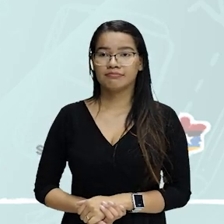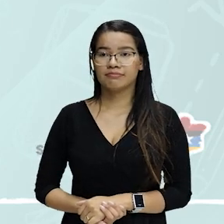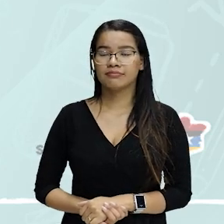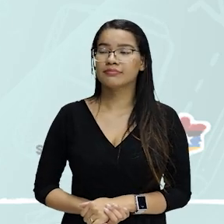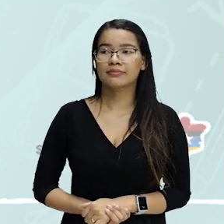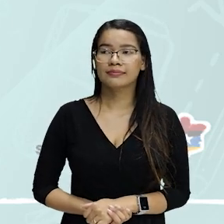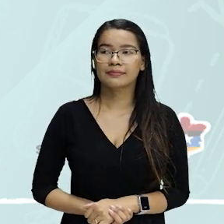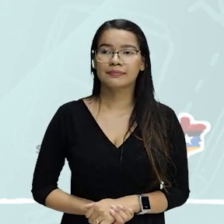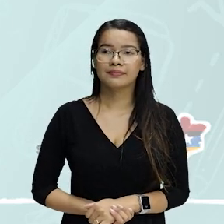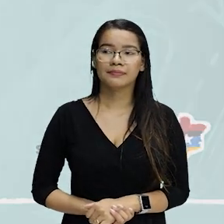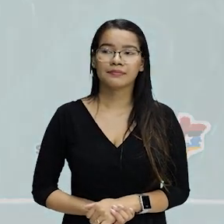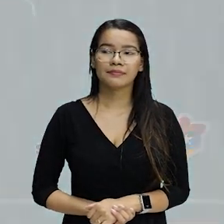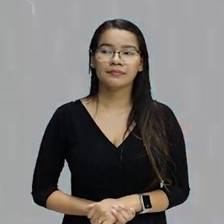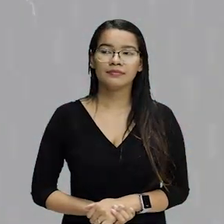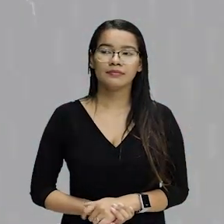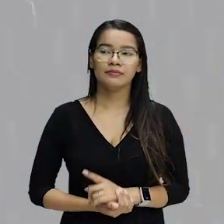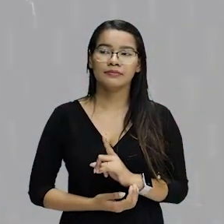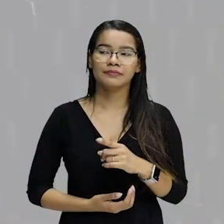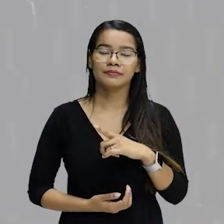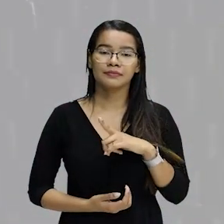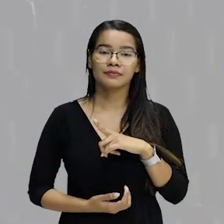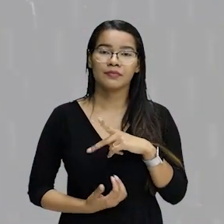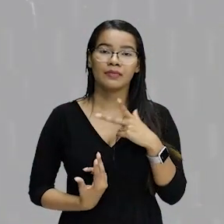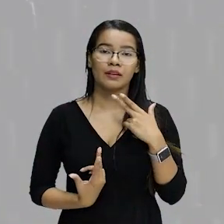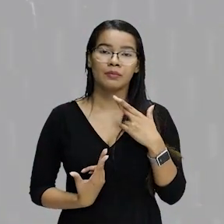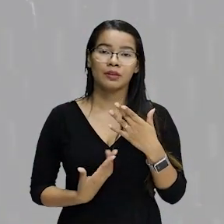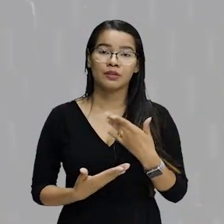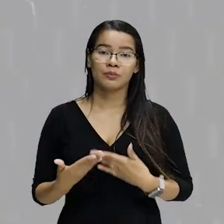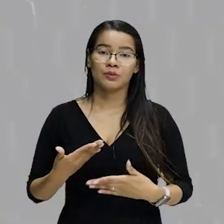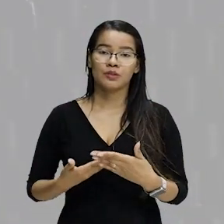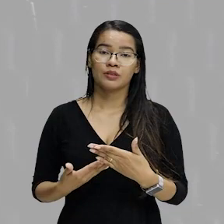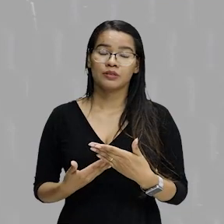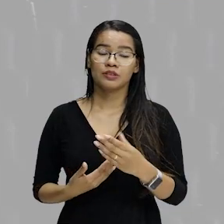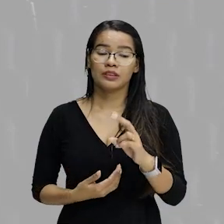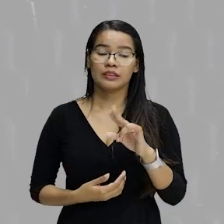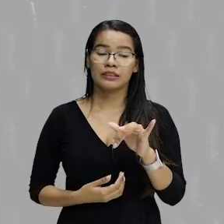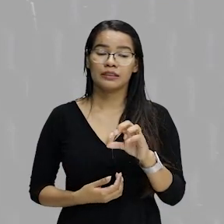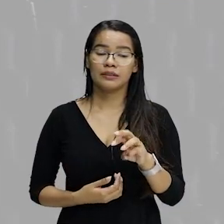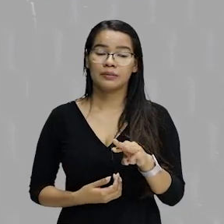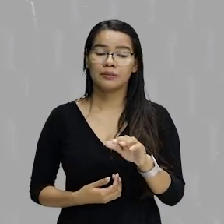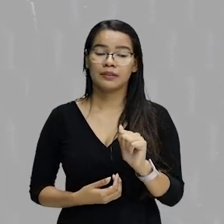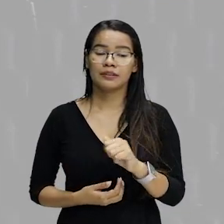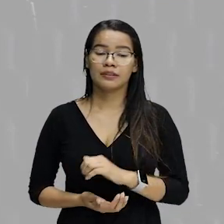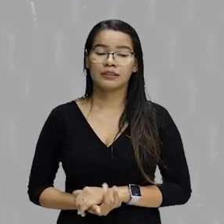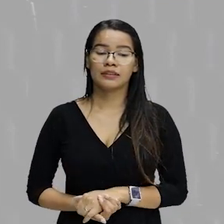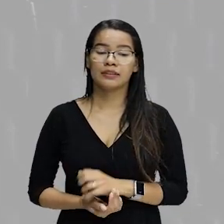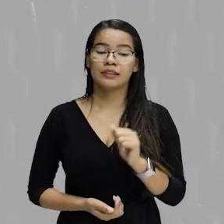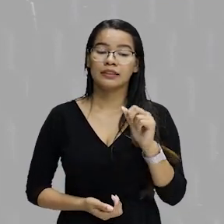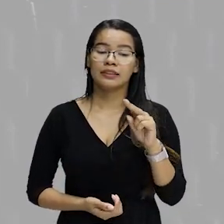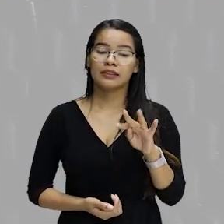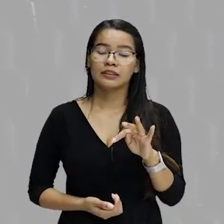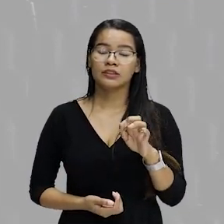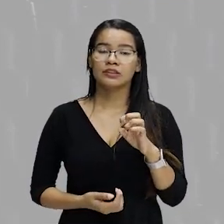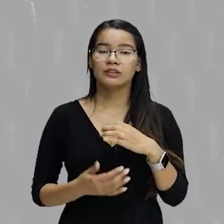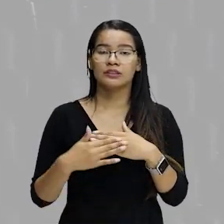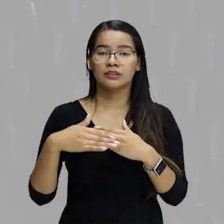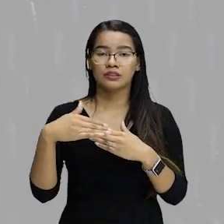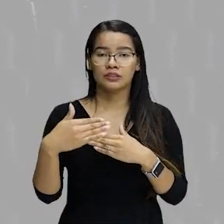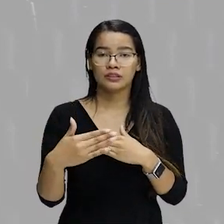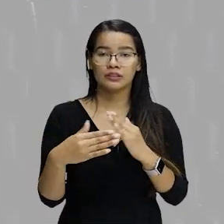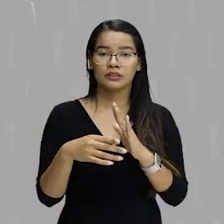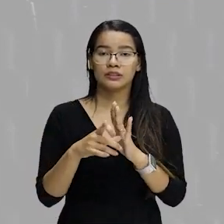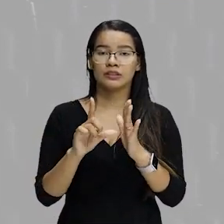pais. Aqui você tem a mesma disposição de rima, tá? Errante, adiante, acódia,